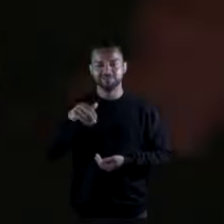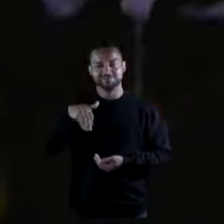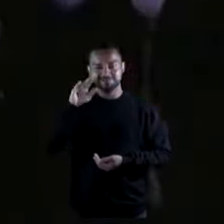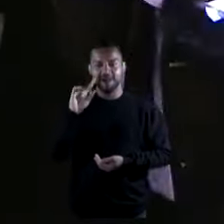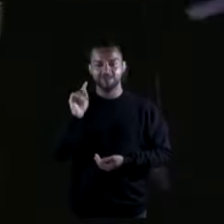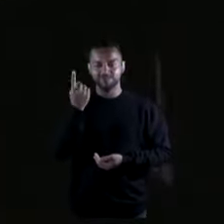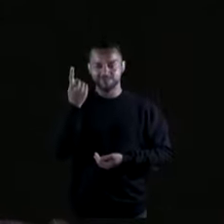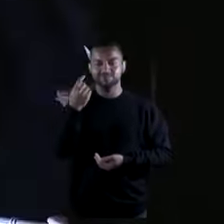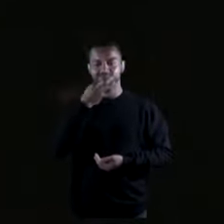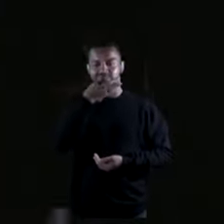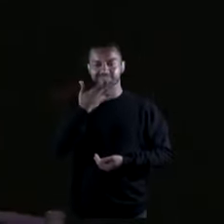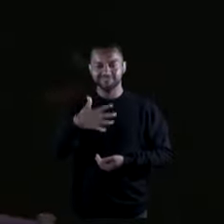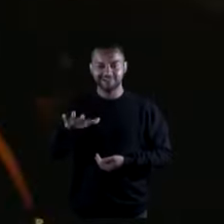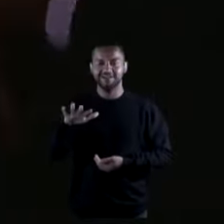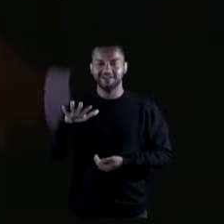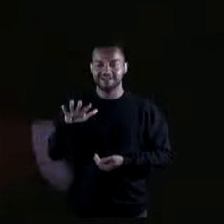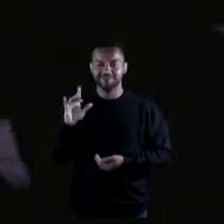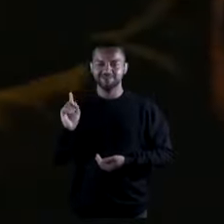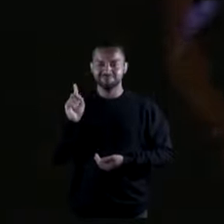nosso palco.